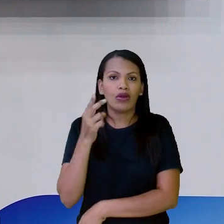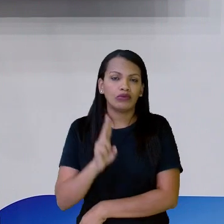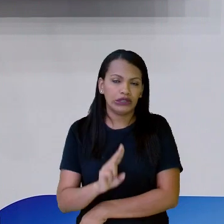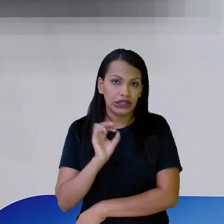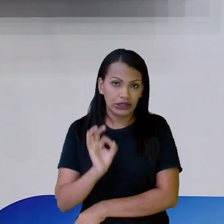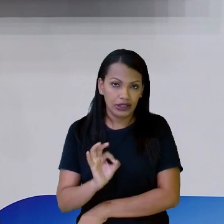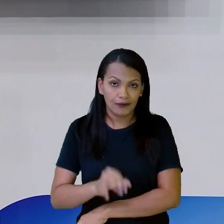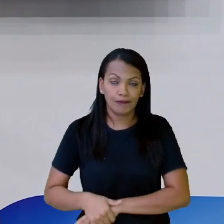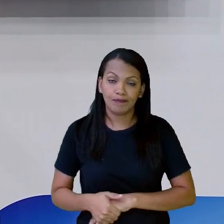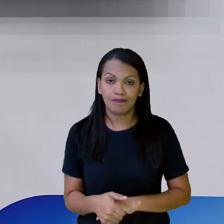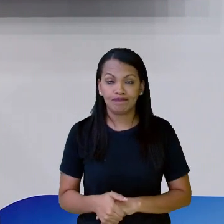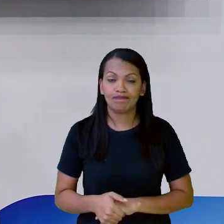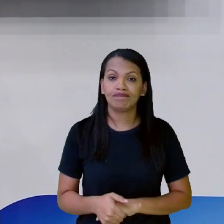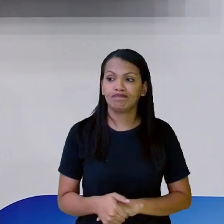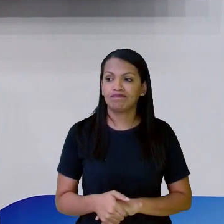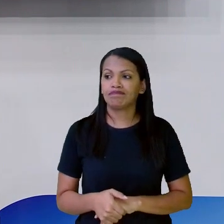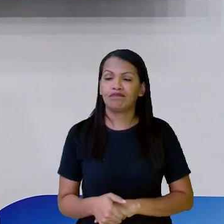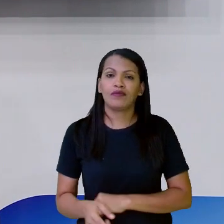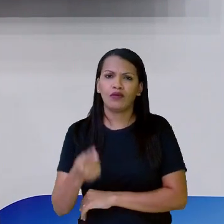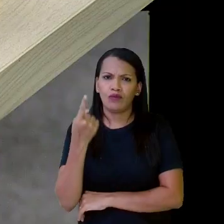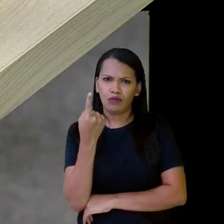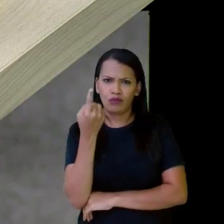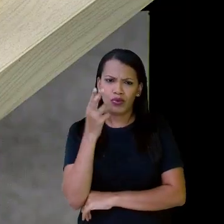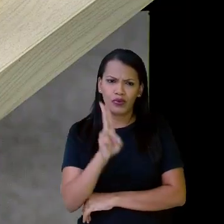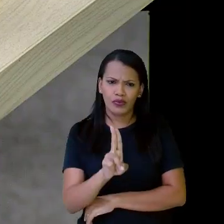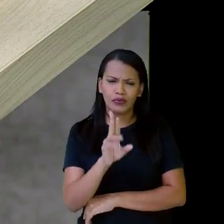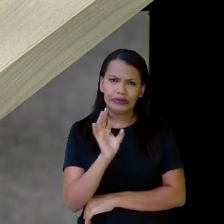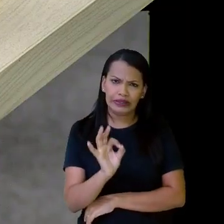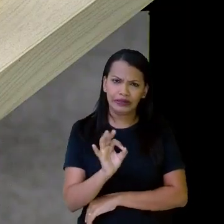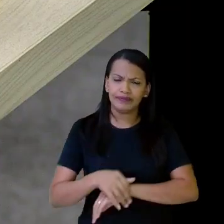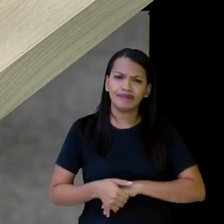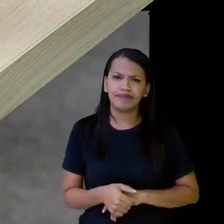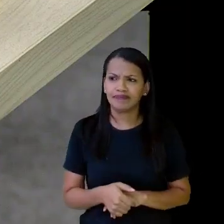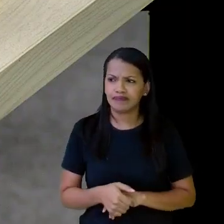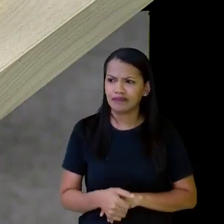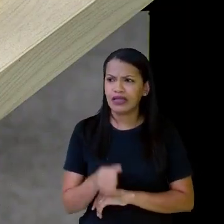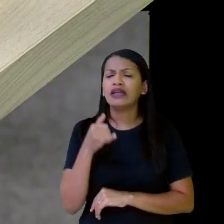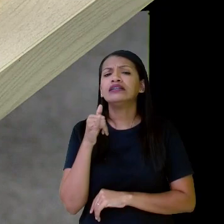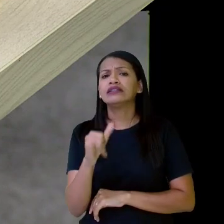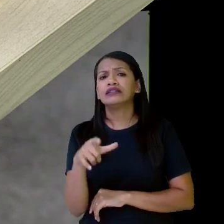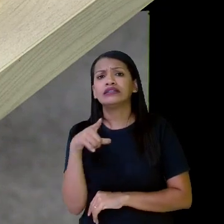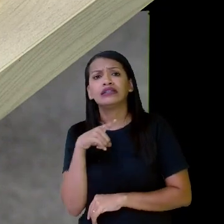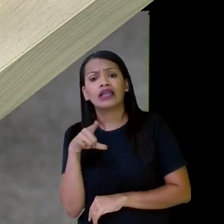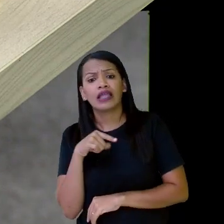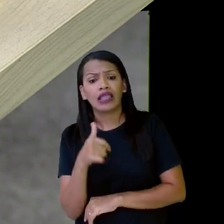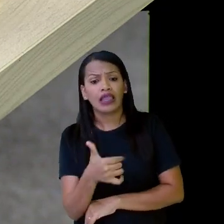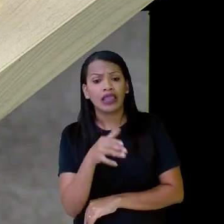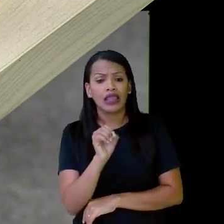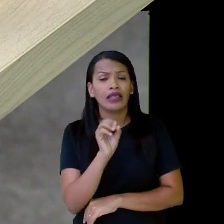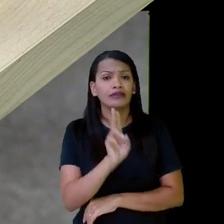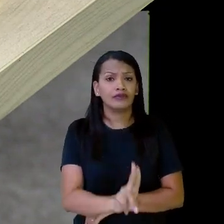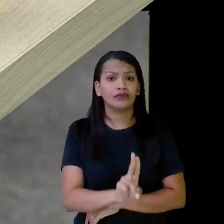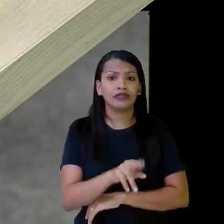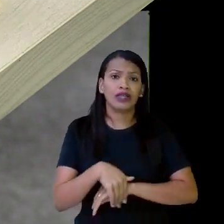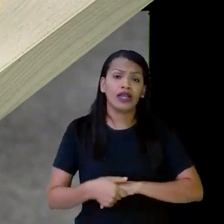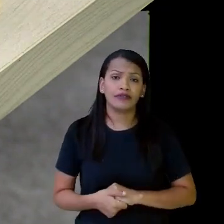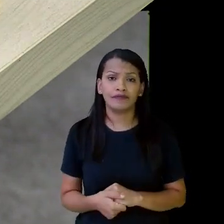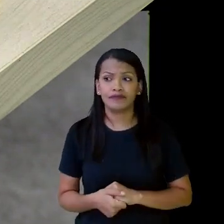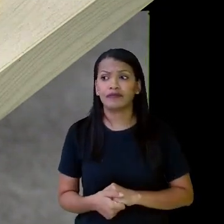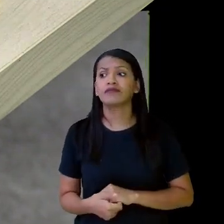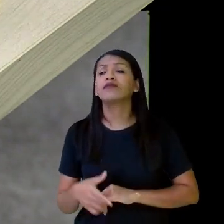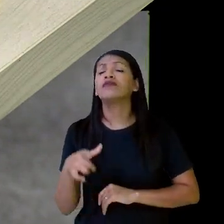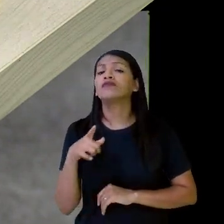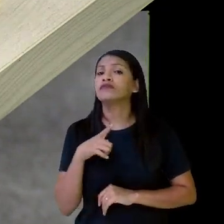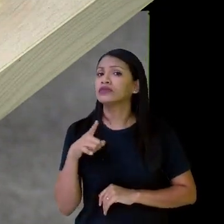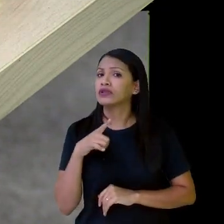unidade, certo? Uma unidade. Se eu tiver 10 unidades, eu vou